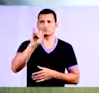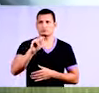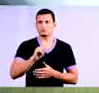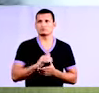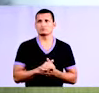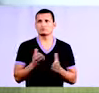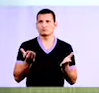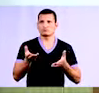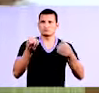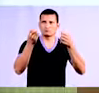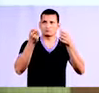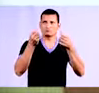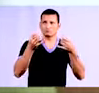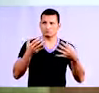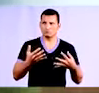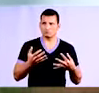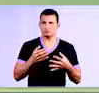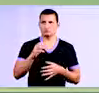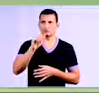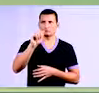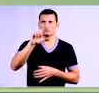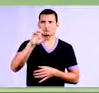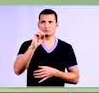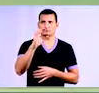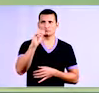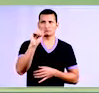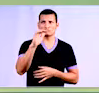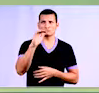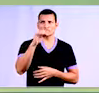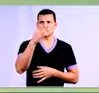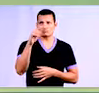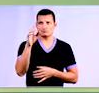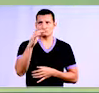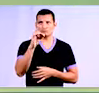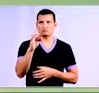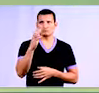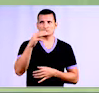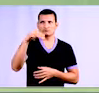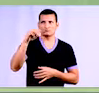falar agora de alocação de memória.